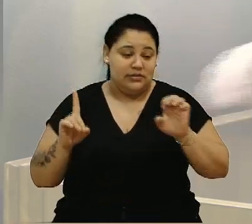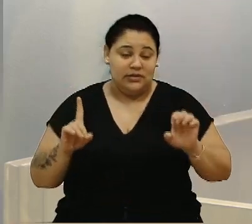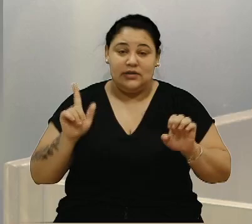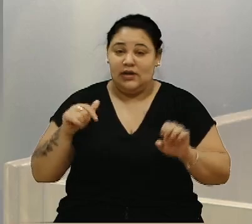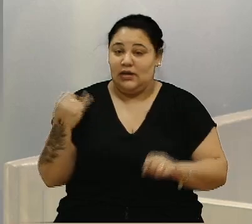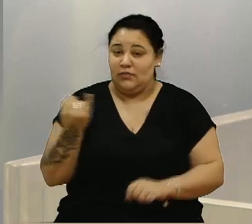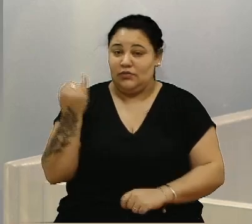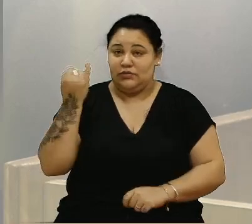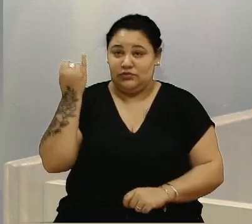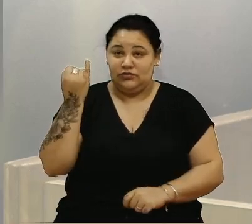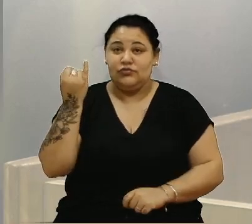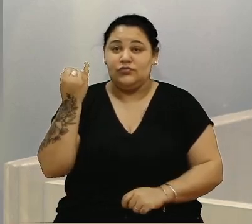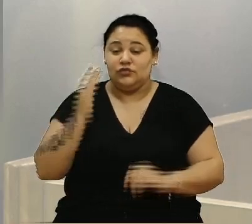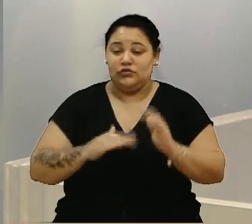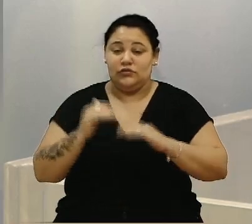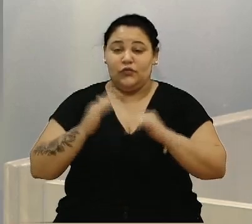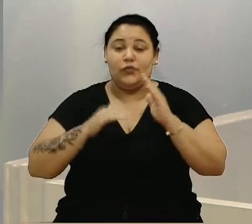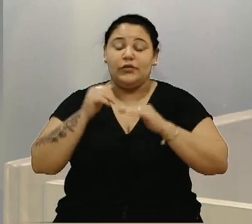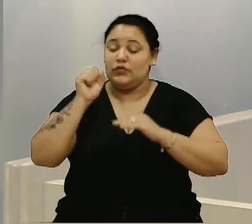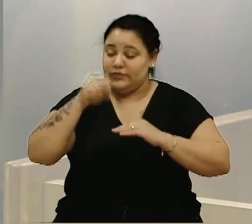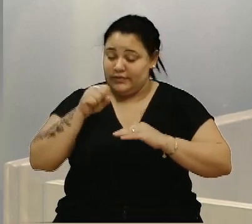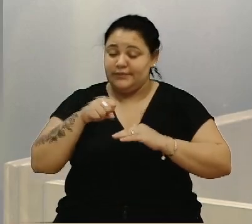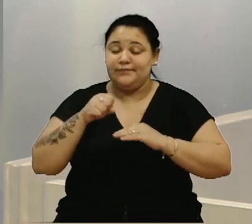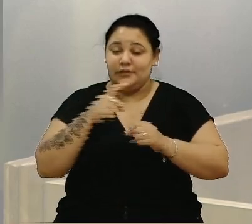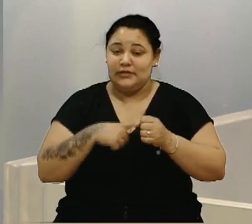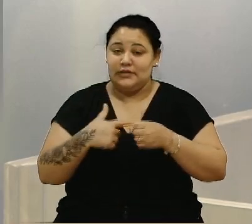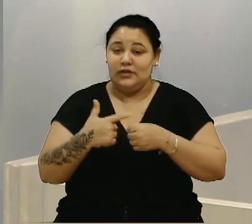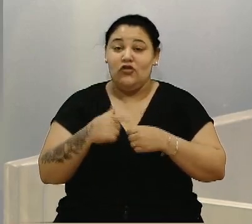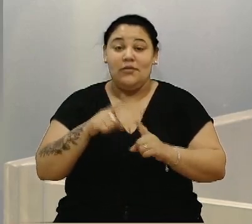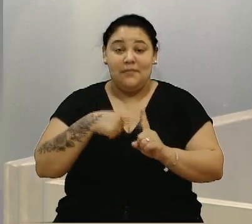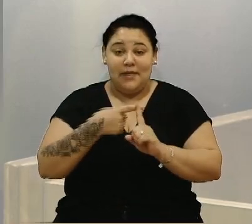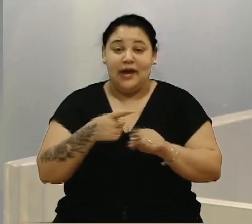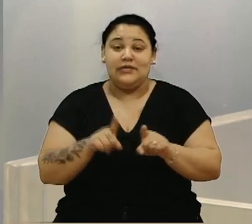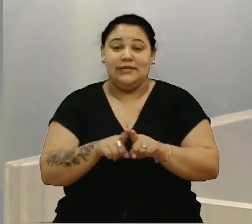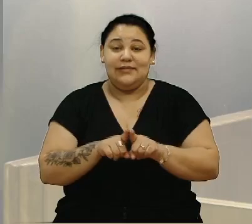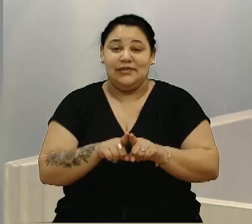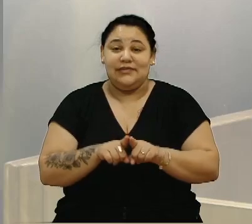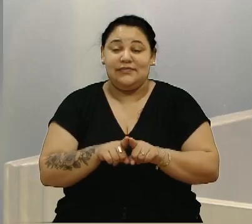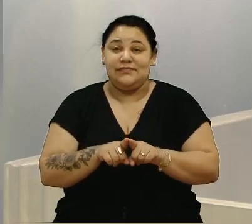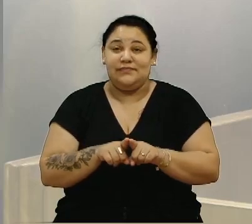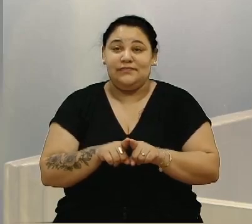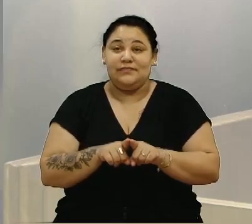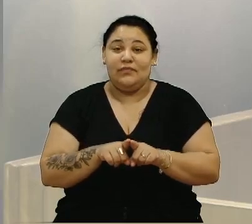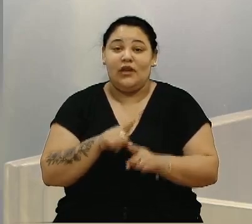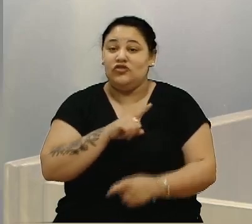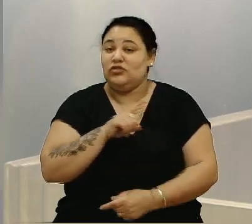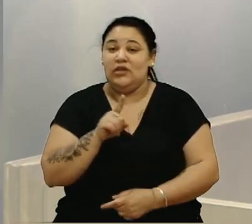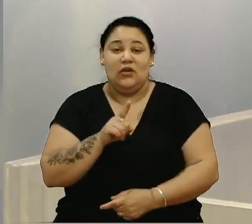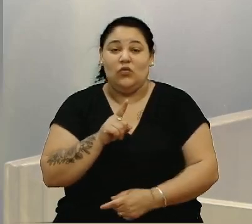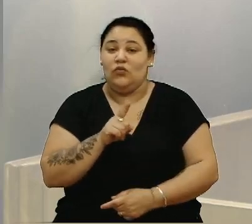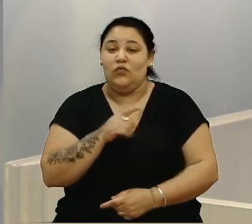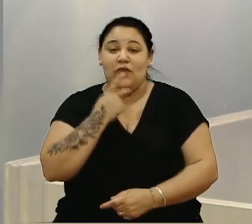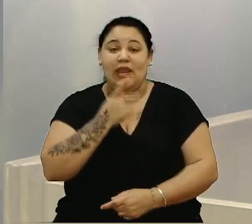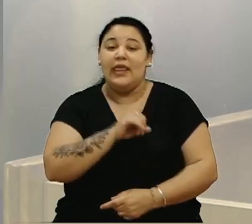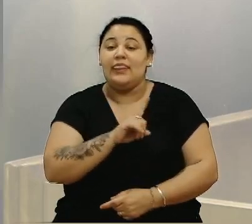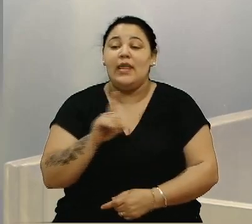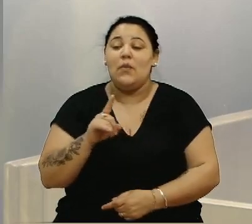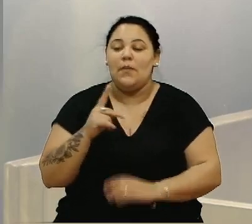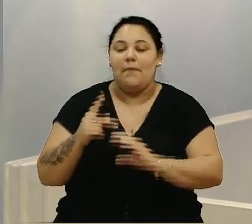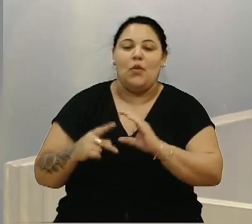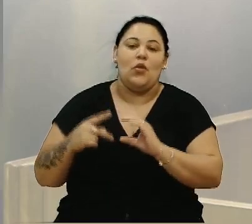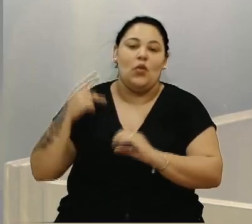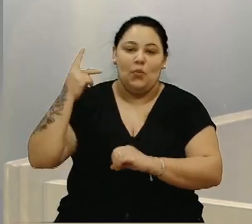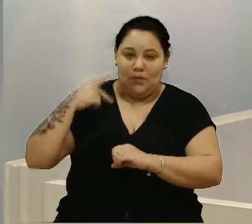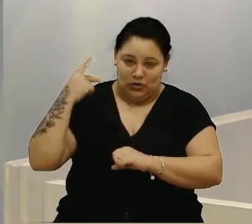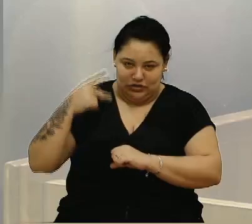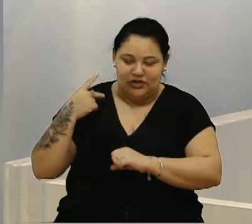desenvolvimento da cidade. E mais do que isso, né? Não negamos a política, não negamos os partidos políticos, que é